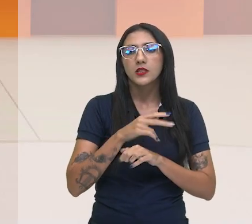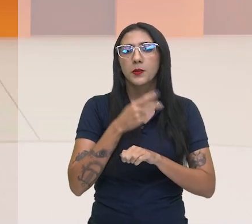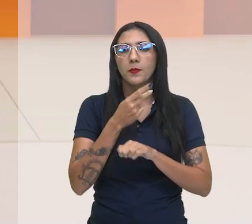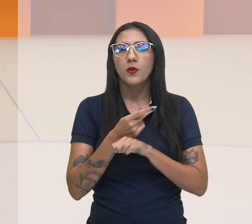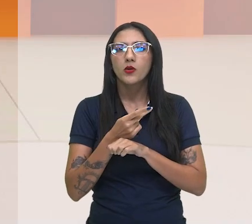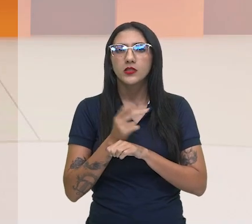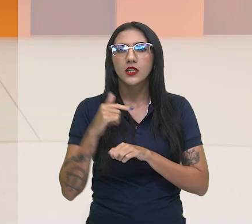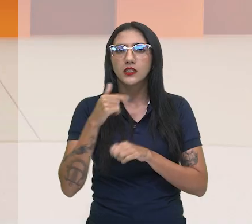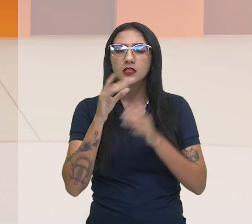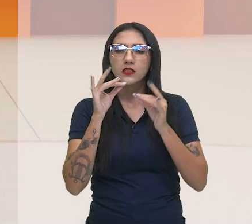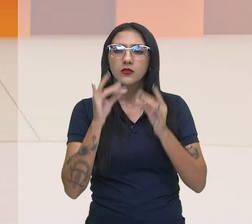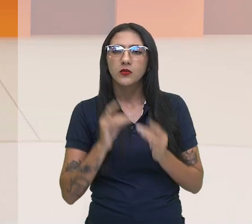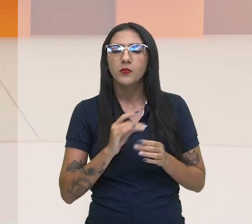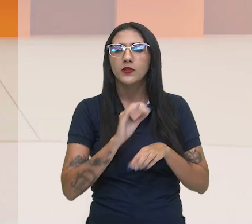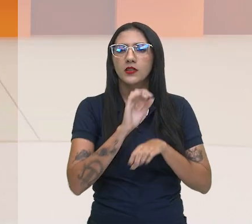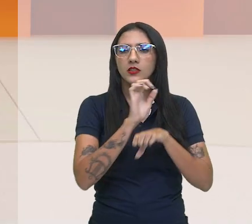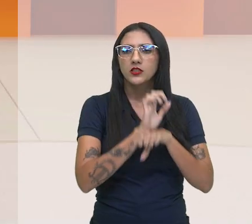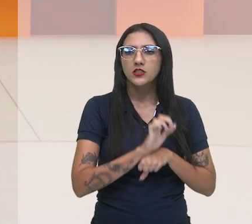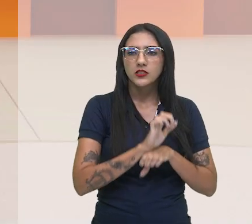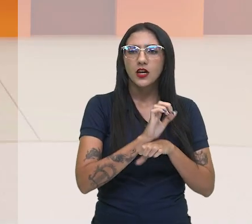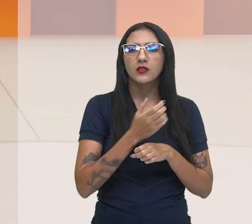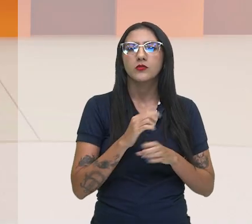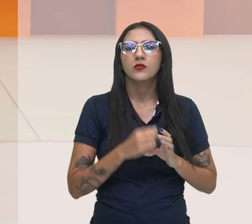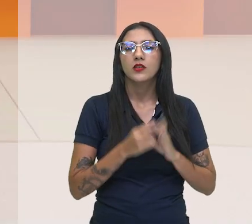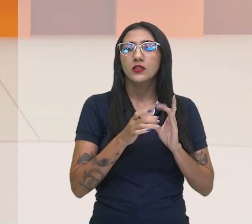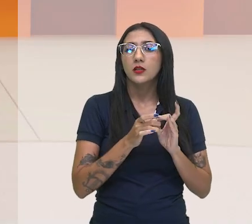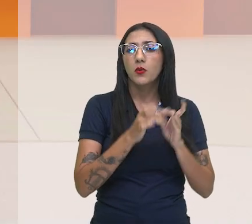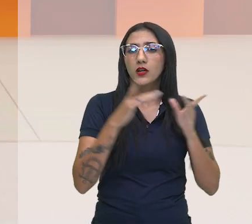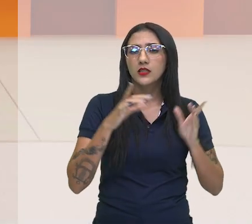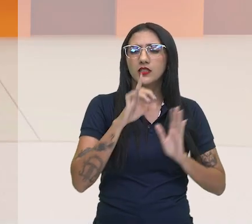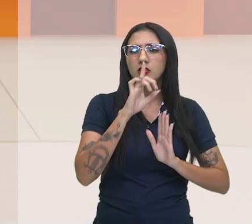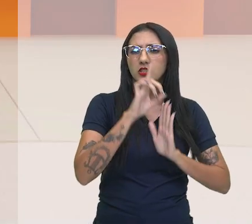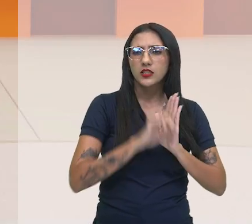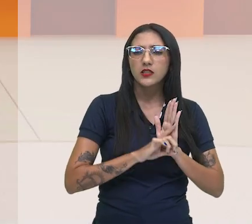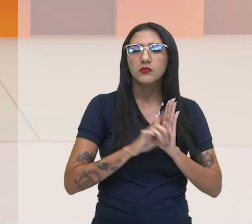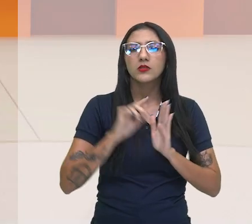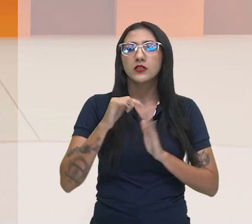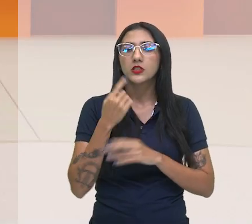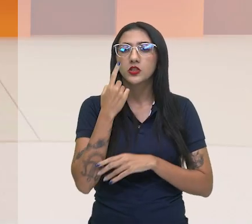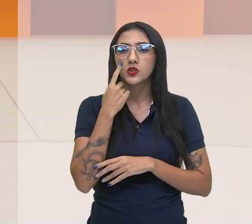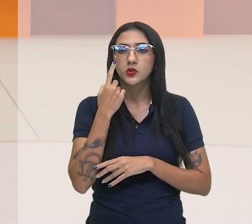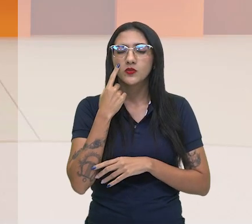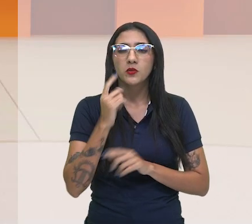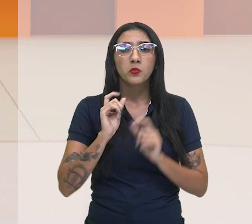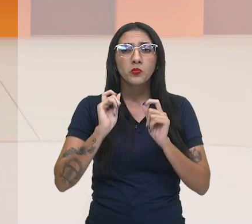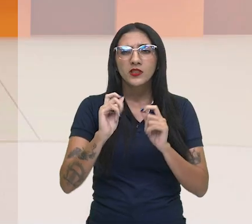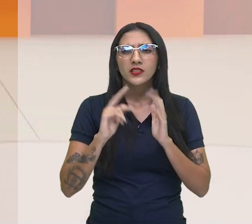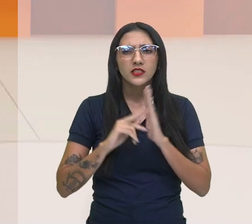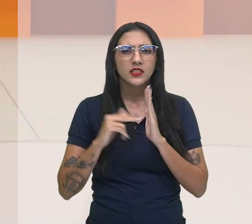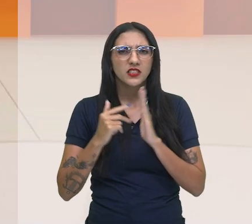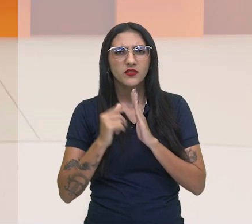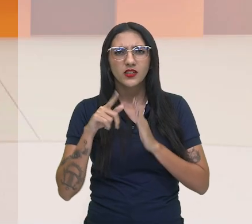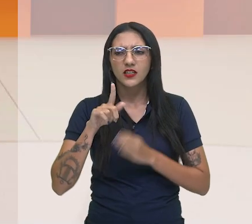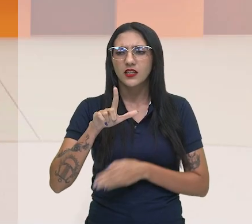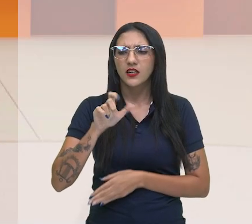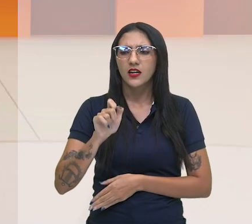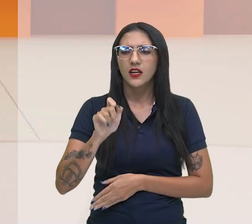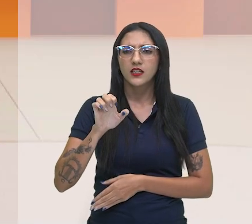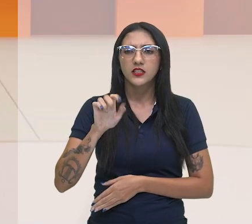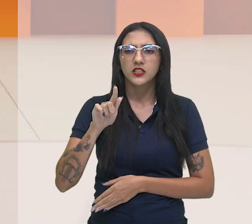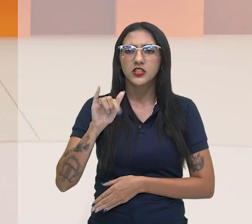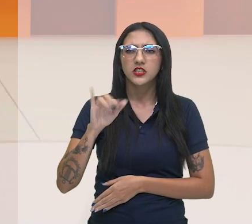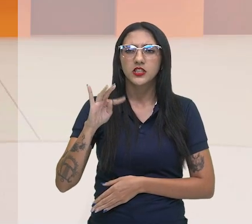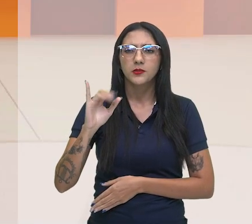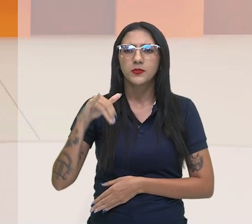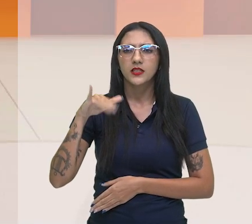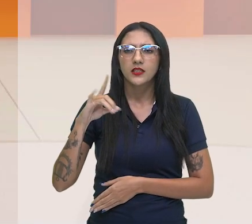conceitos, Estado democrático, Estado de Direito e democracia, falamos do que é essa legitimidade e a partir